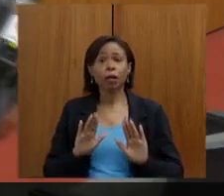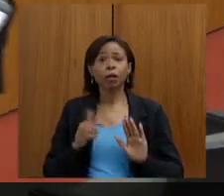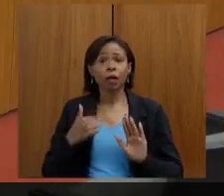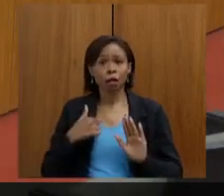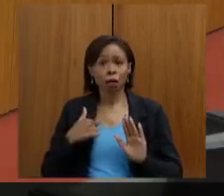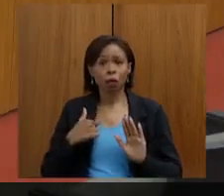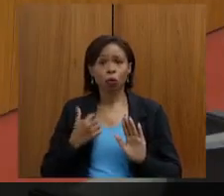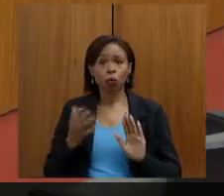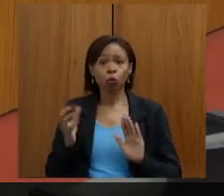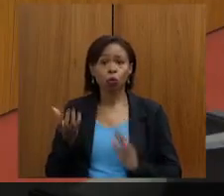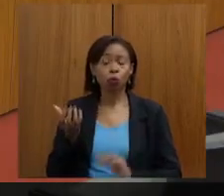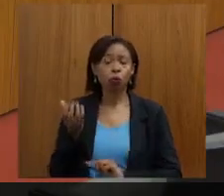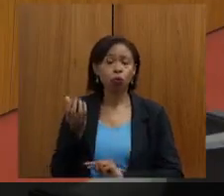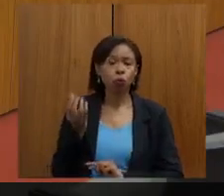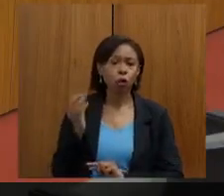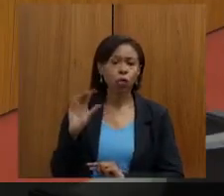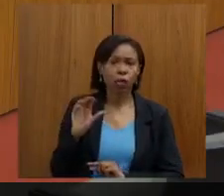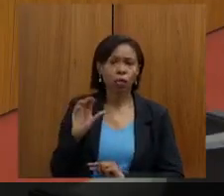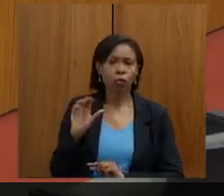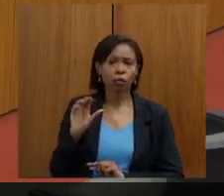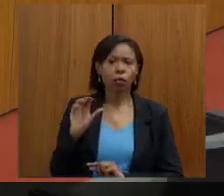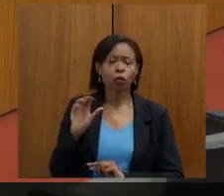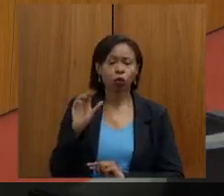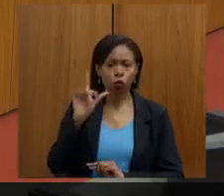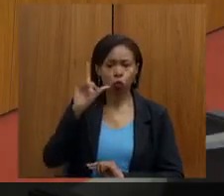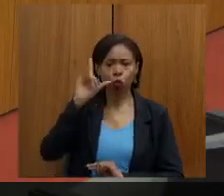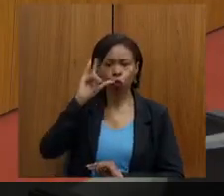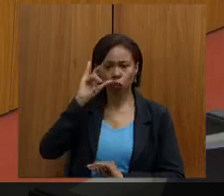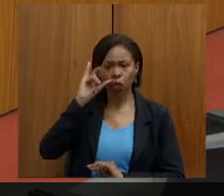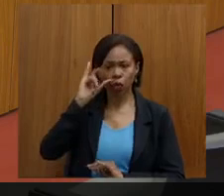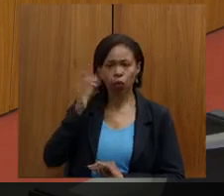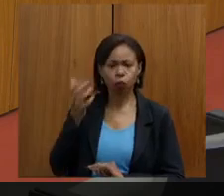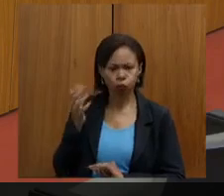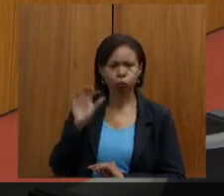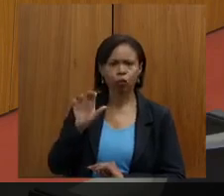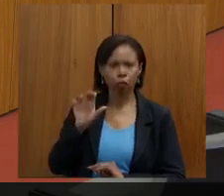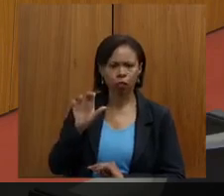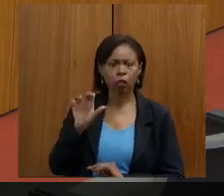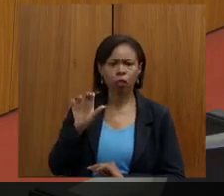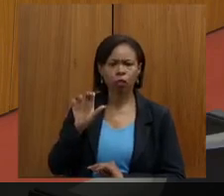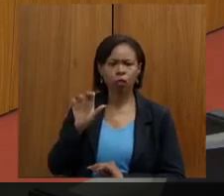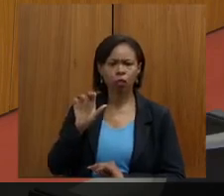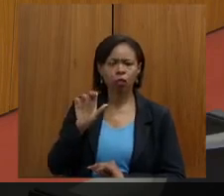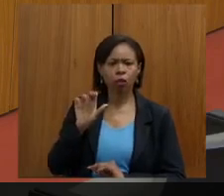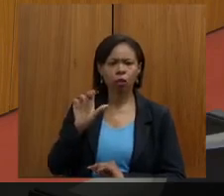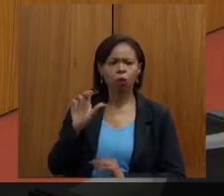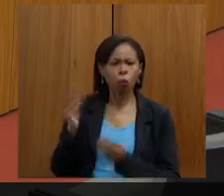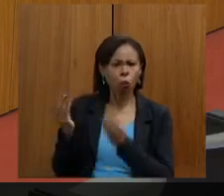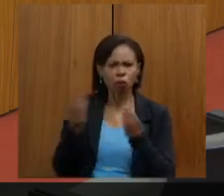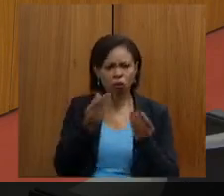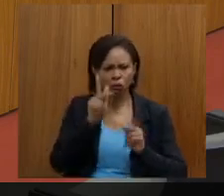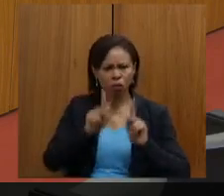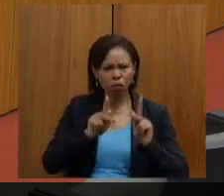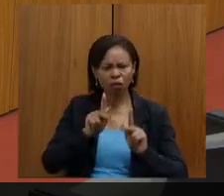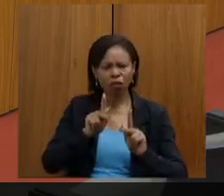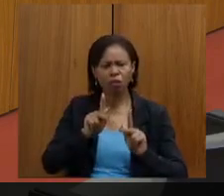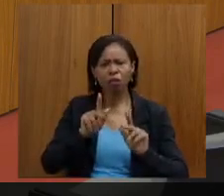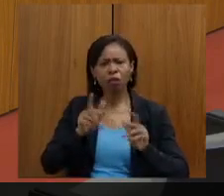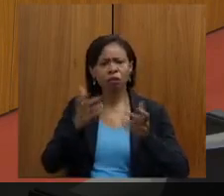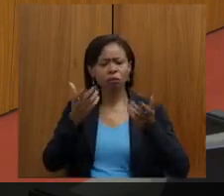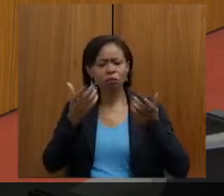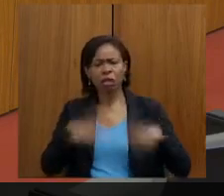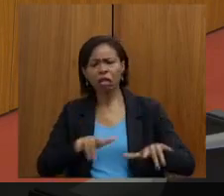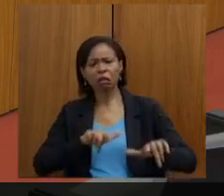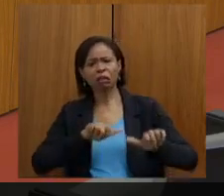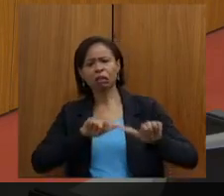postar aqui no nosso History do Instagram Enquanto muitos estavam dormindo Se recusando a